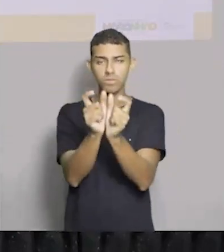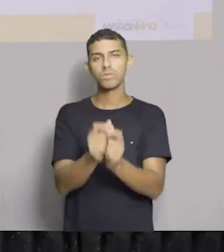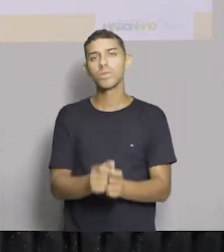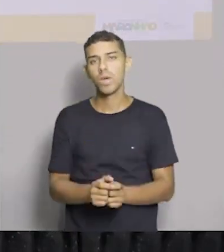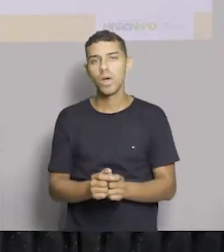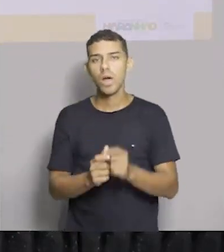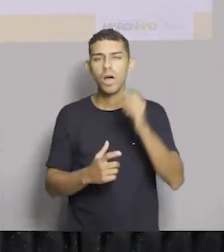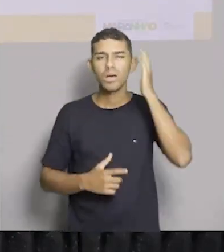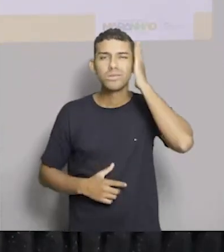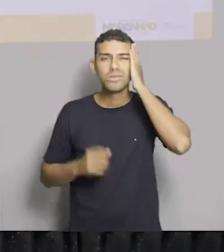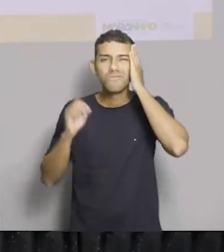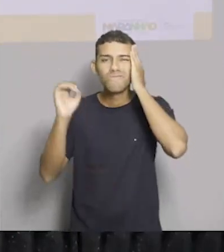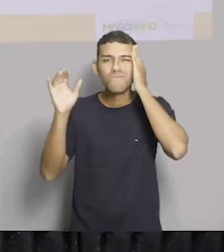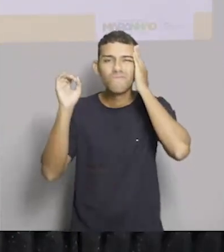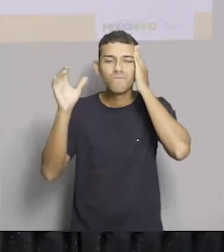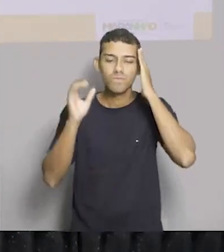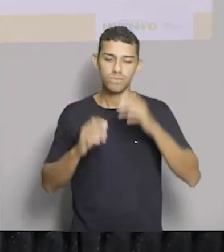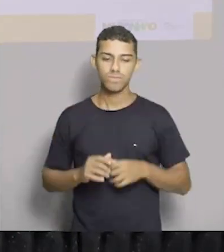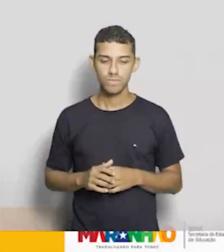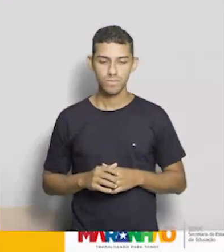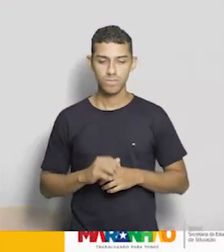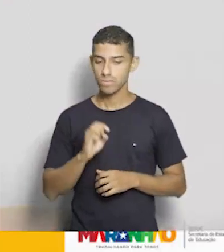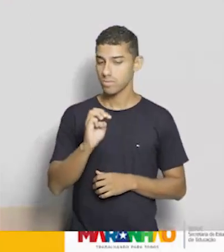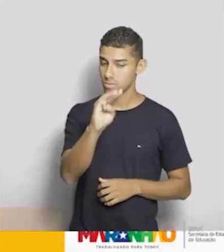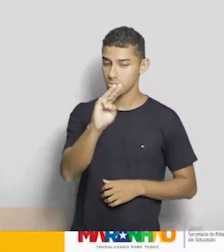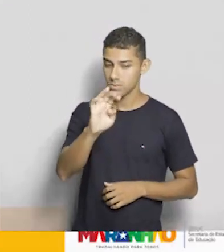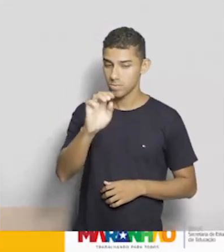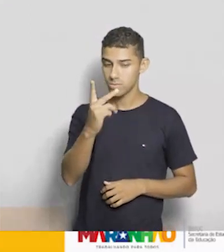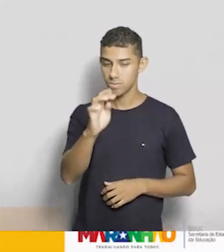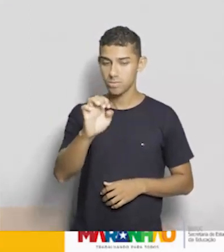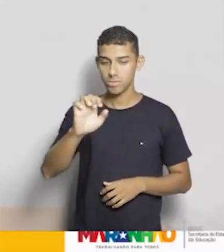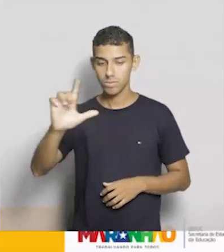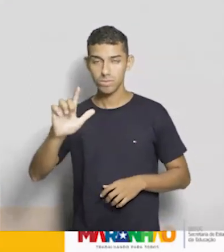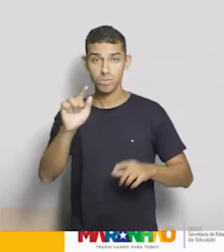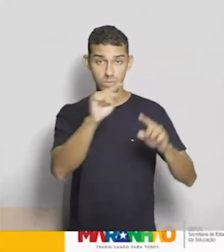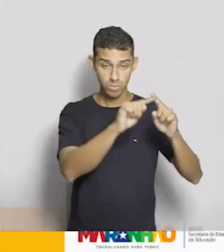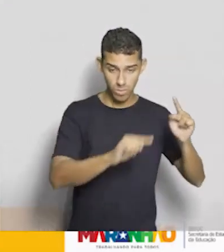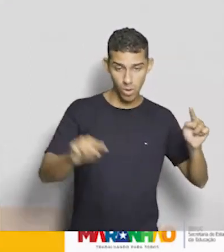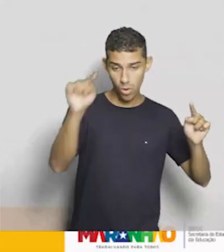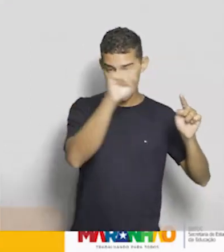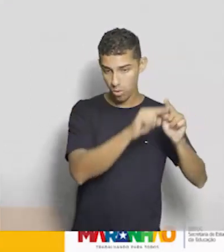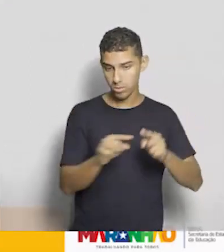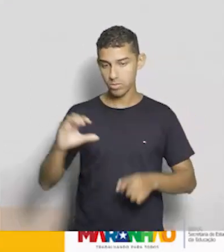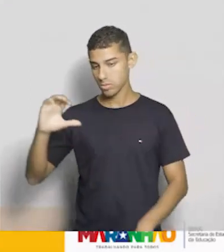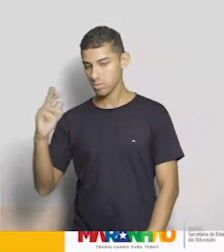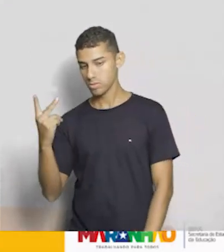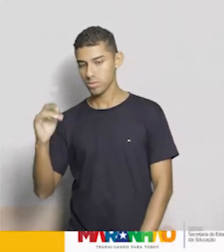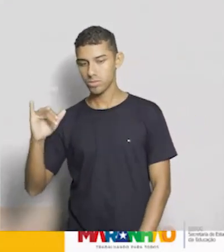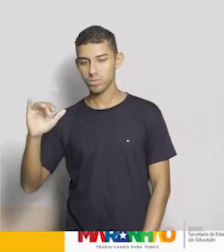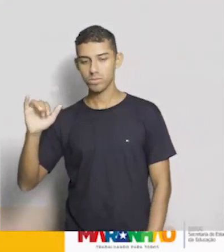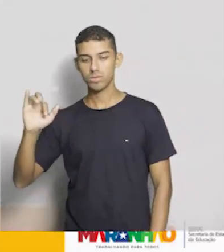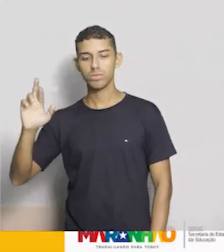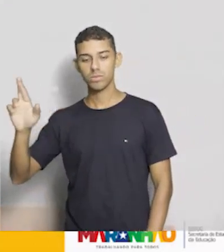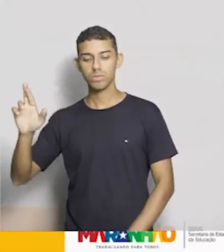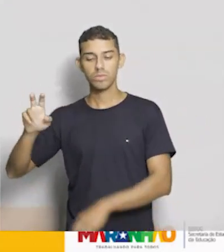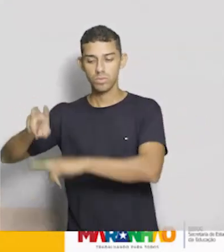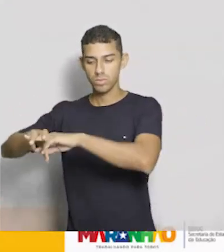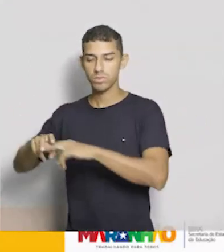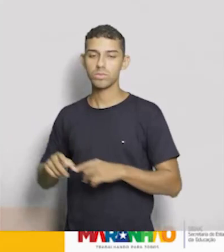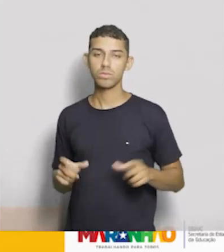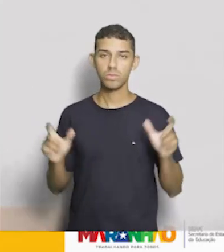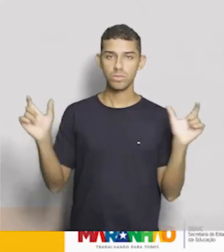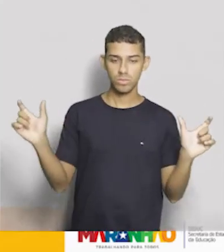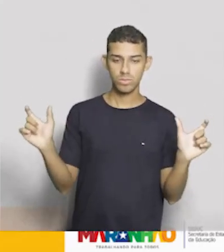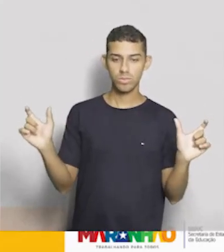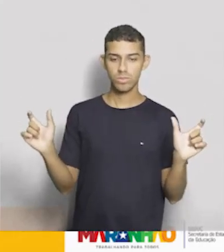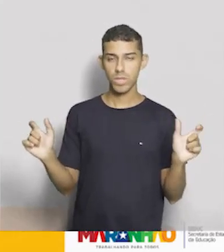de cabeça. A palavra wheel significa roda. A palavra chair, cadeira. Wheelchair